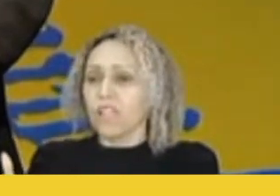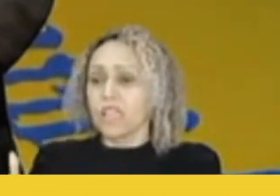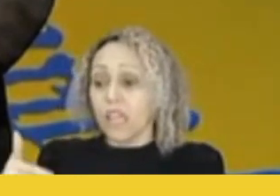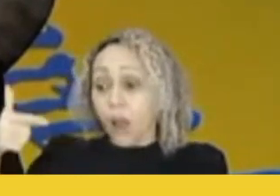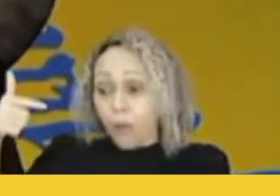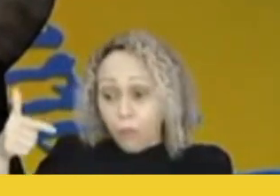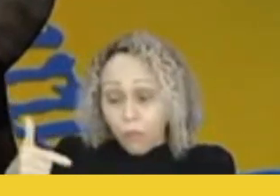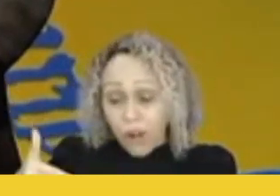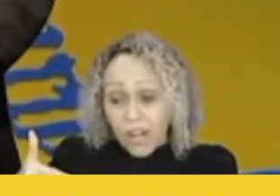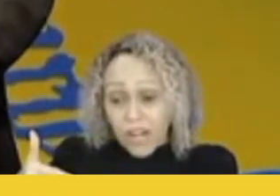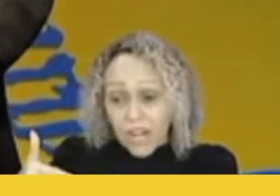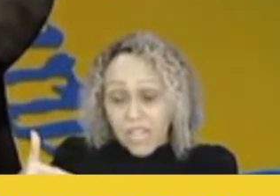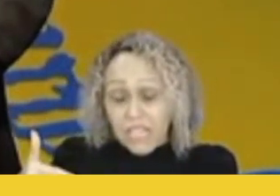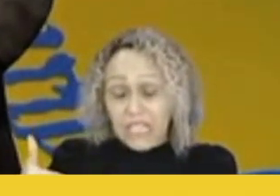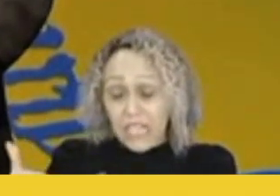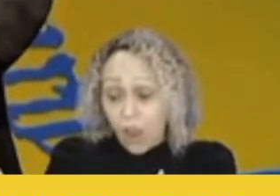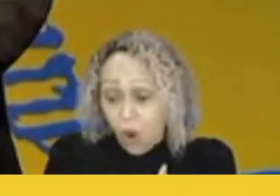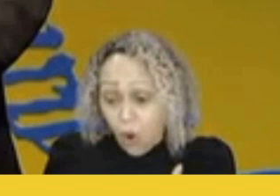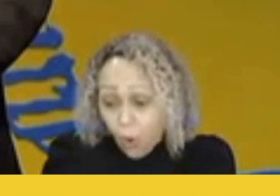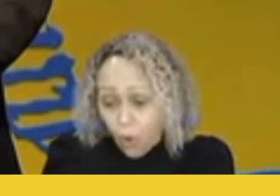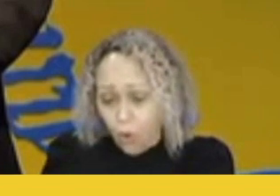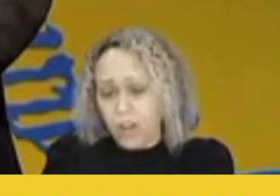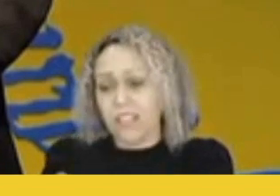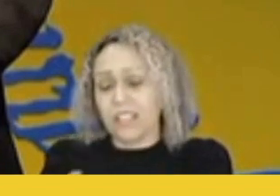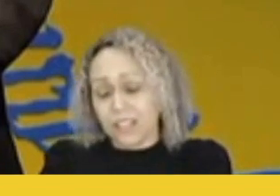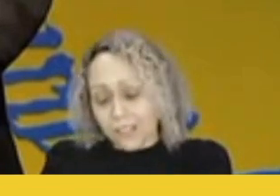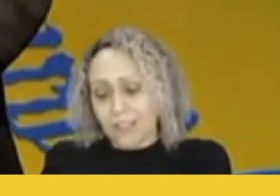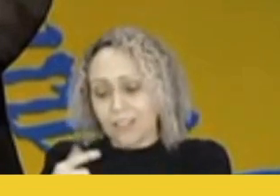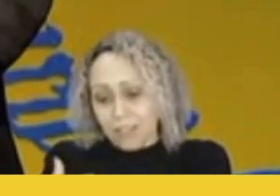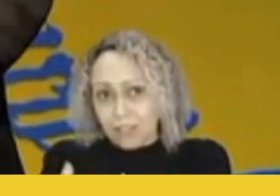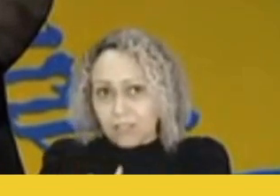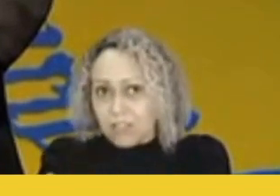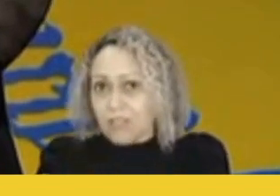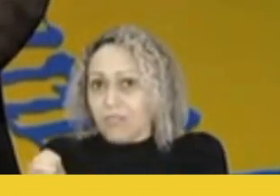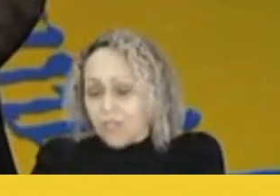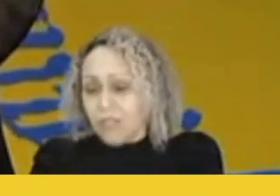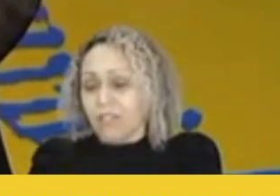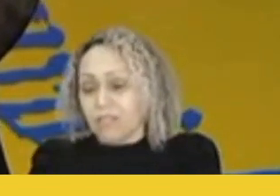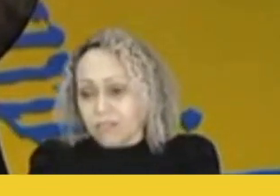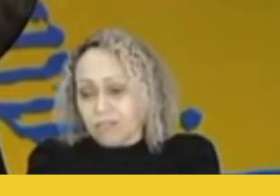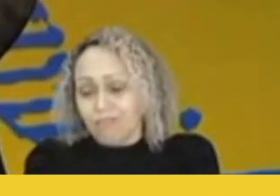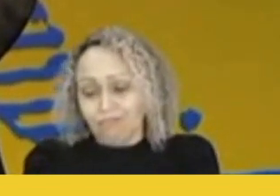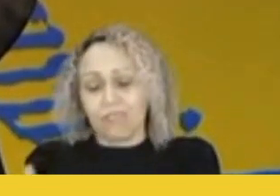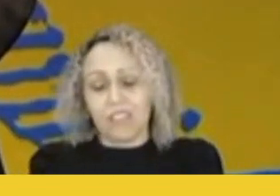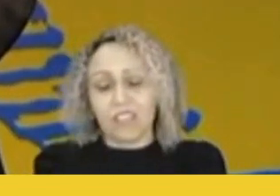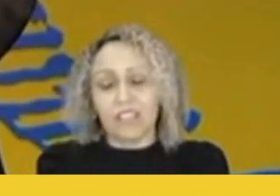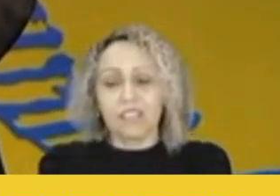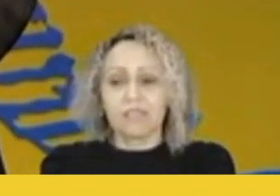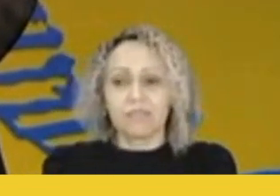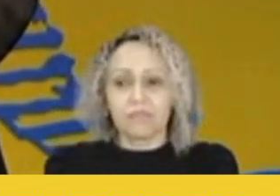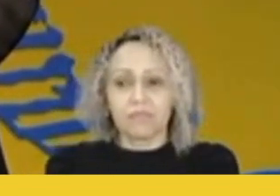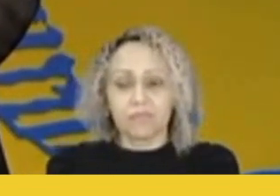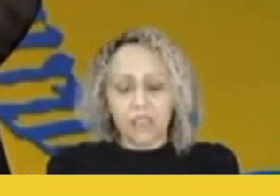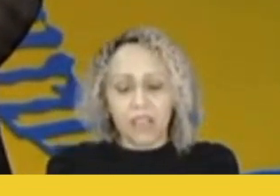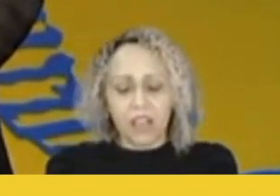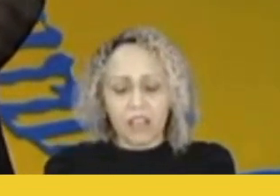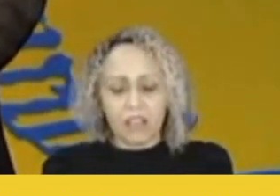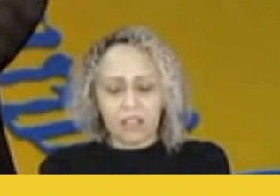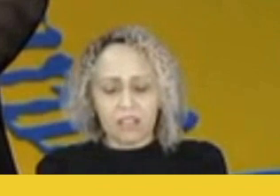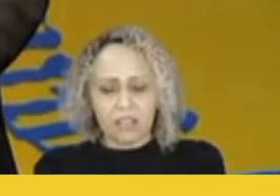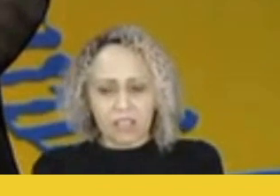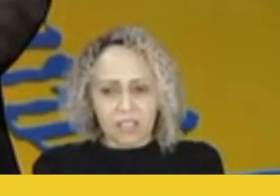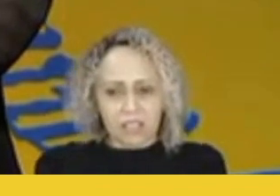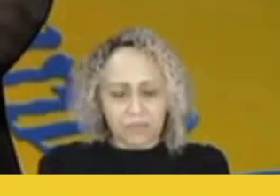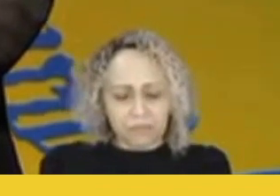hoje, não são no futuro. E esses problemas podem, inclusive, criar constrangimentos para operações